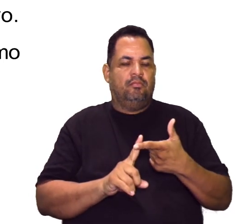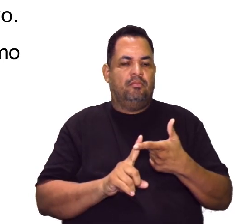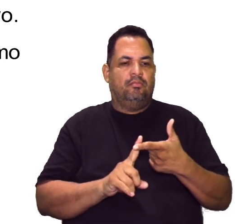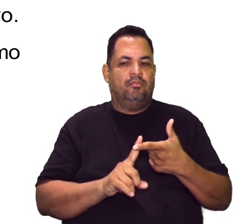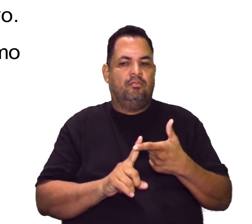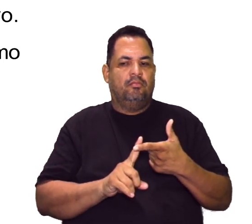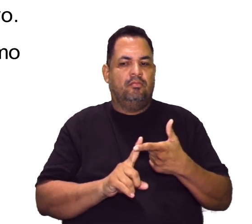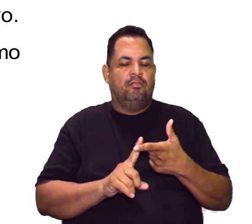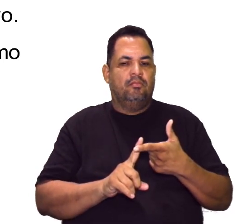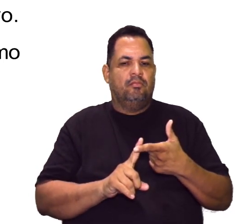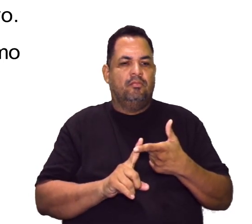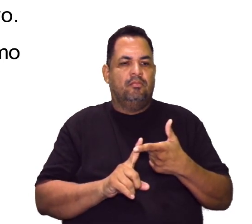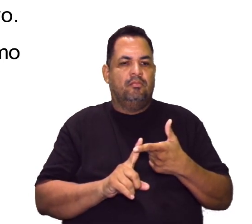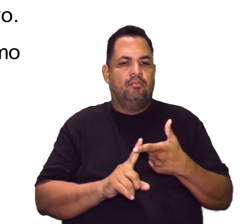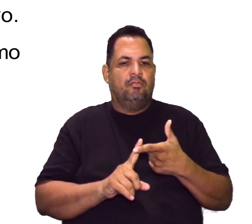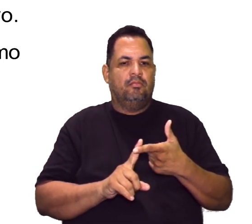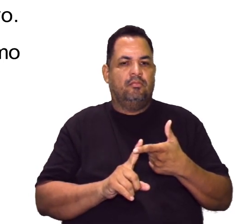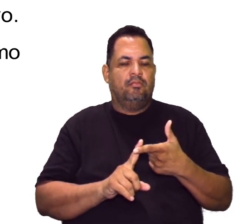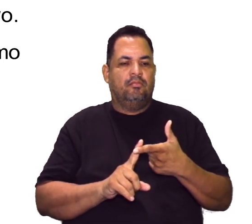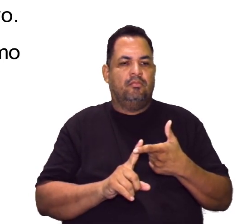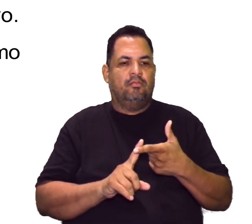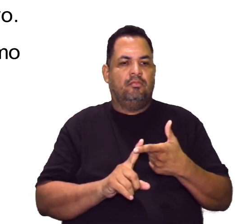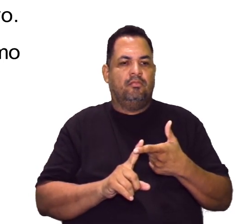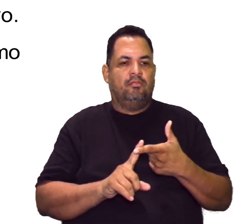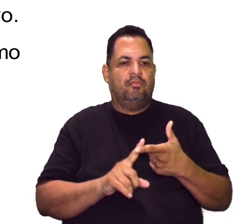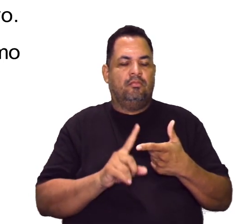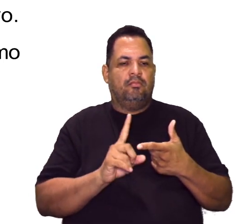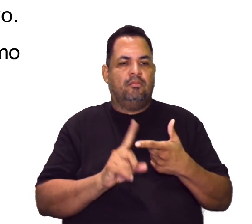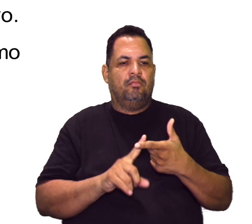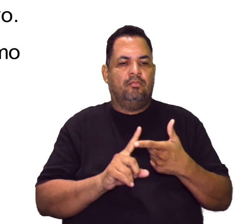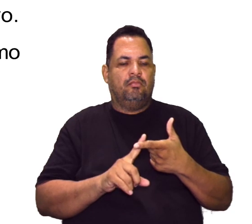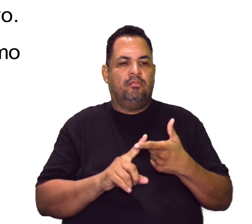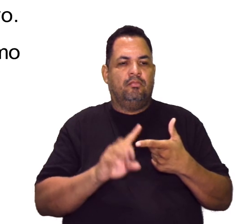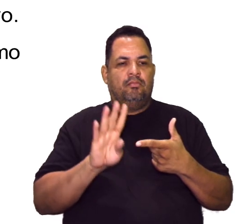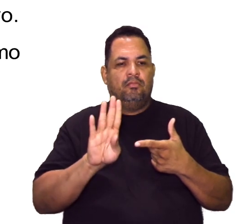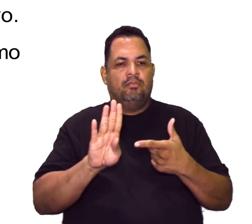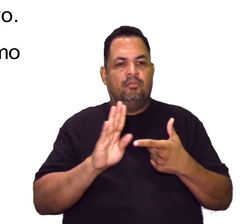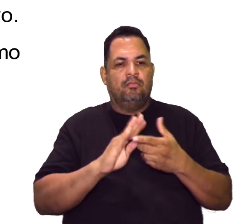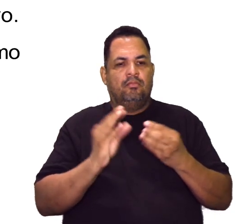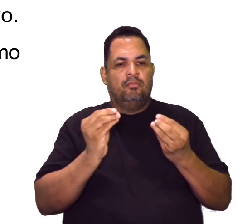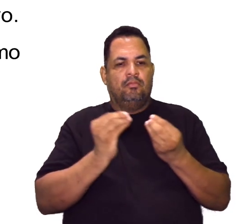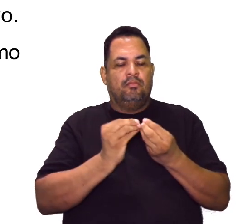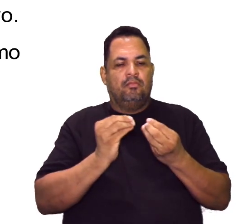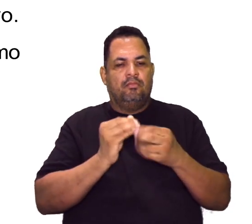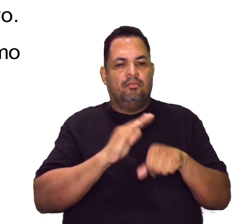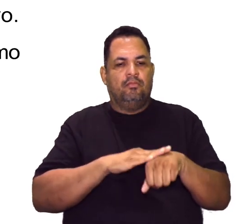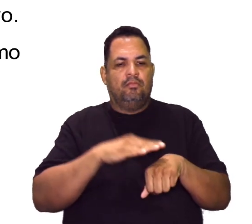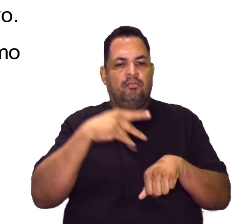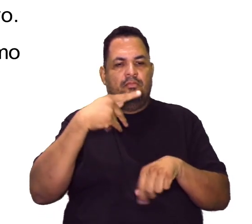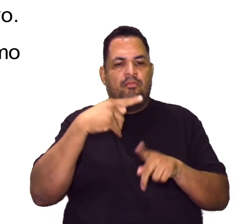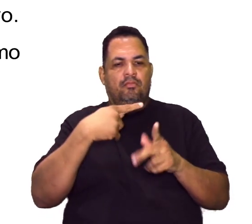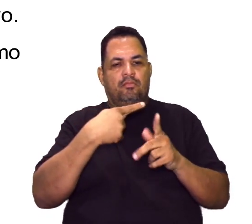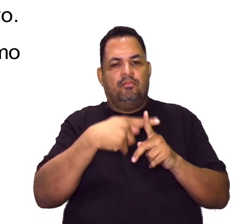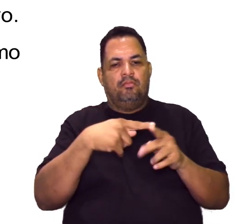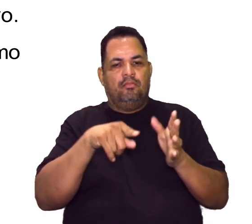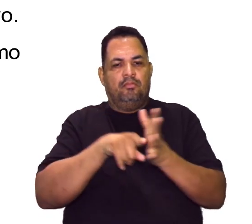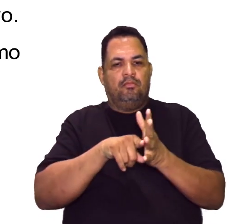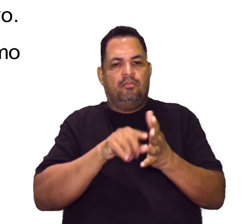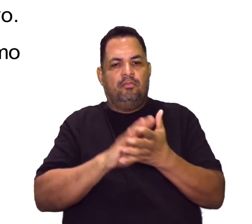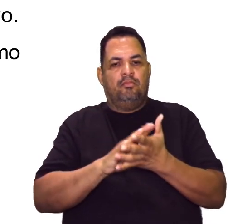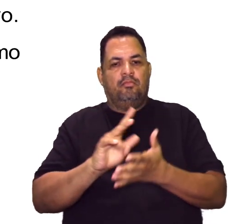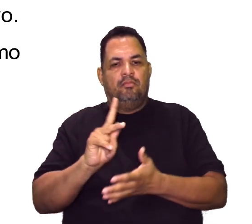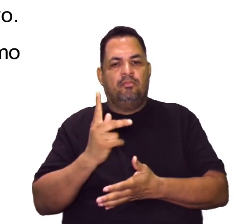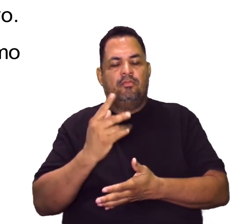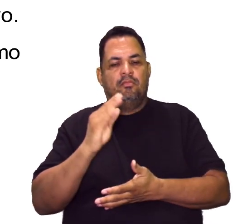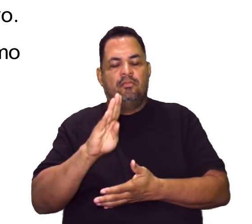olha lá, fluoreto de hidrogênio. Letra B, a molécula mais polar é o brometo